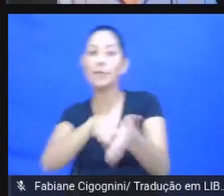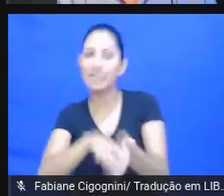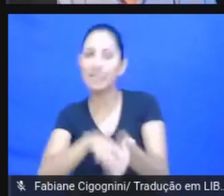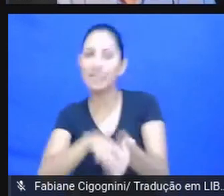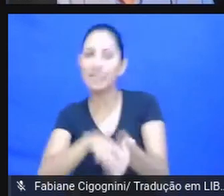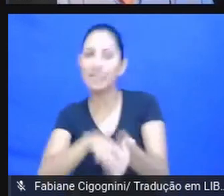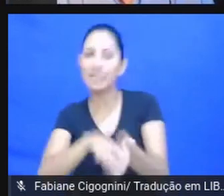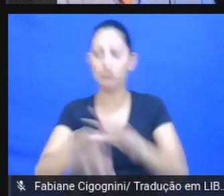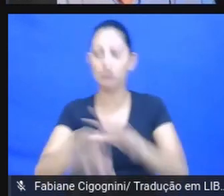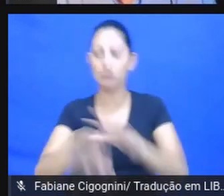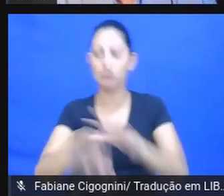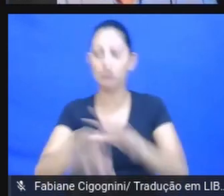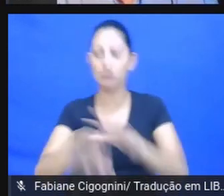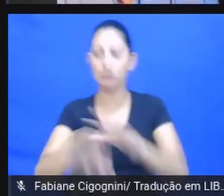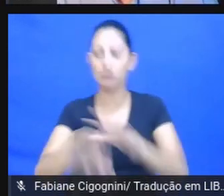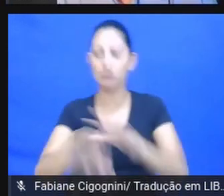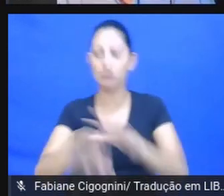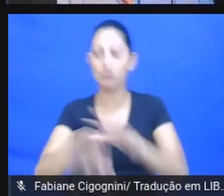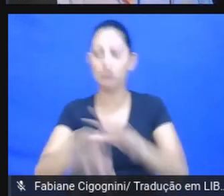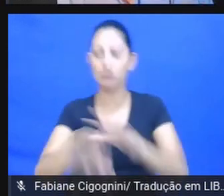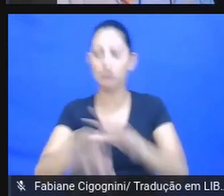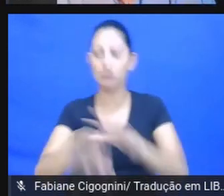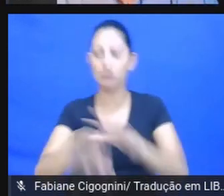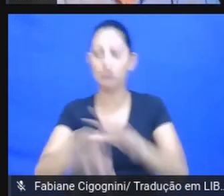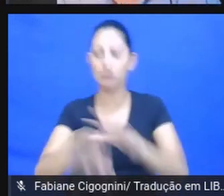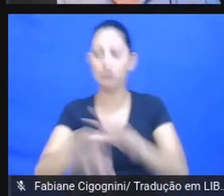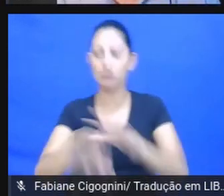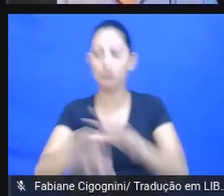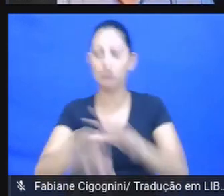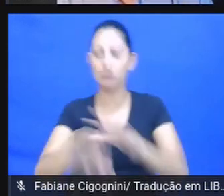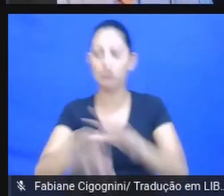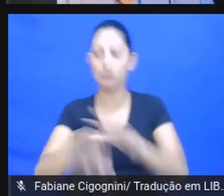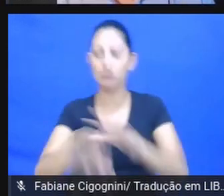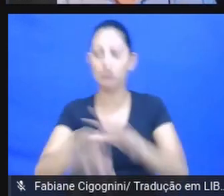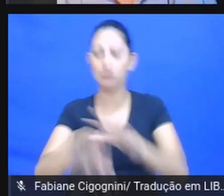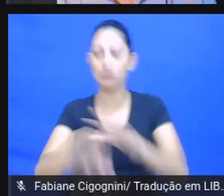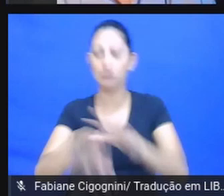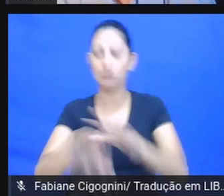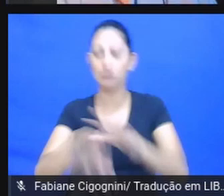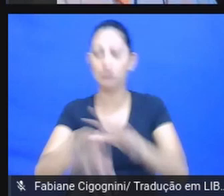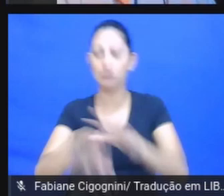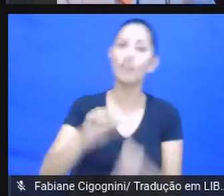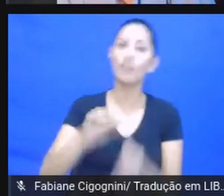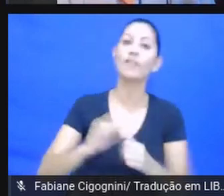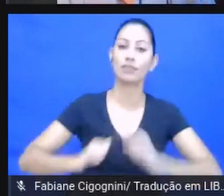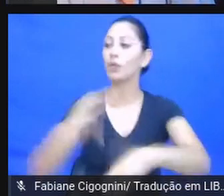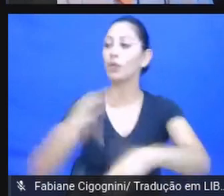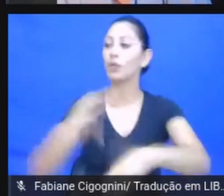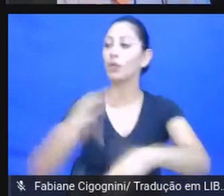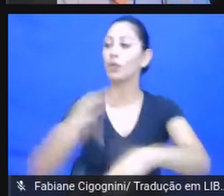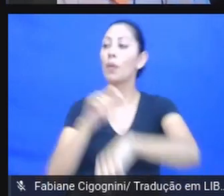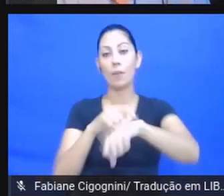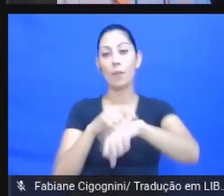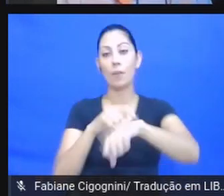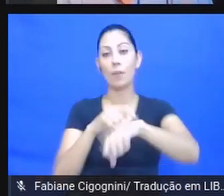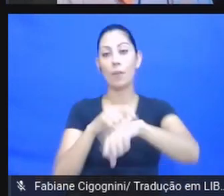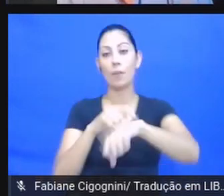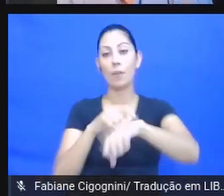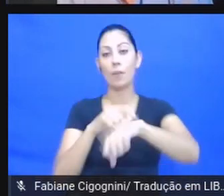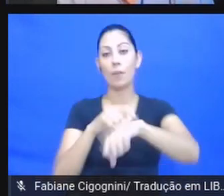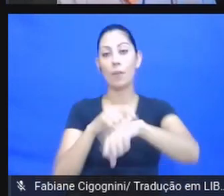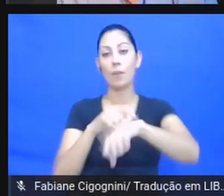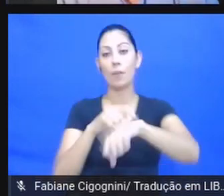vai fazer, e depois, nos momentos online, que de alguma forma nesse